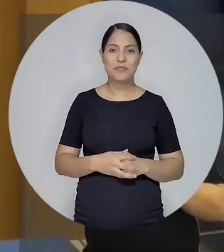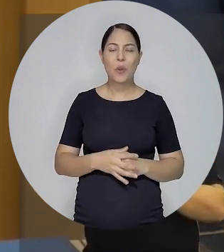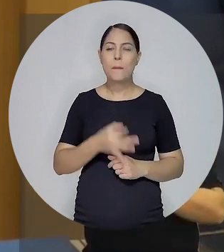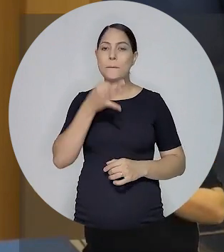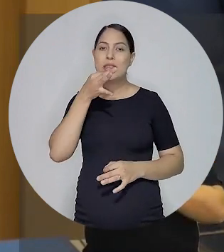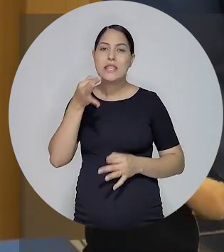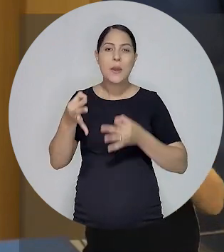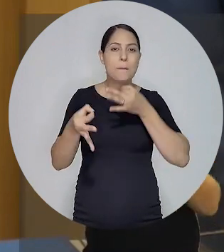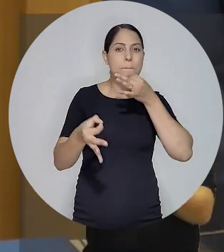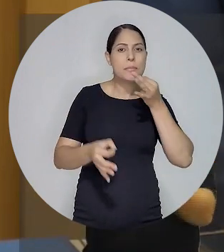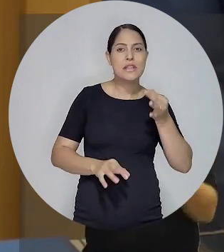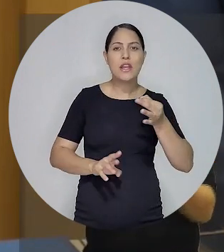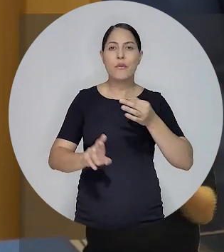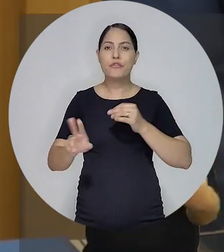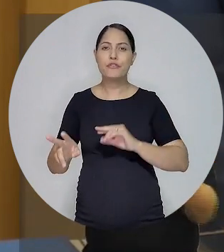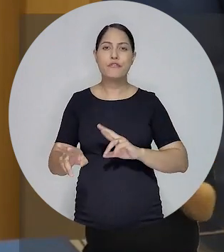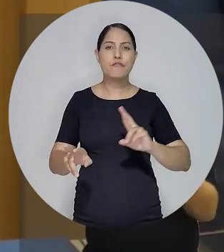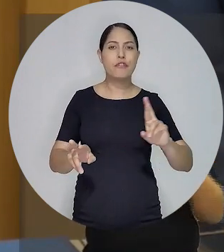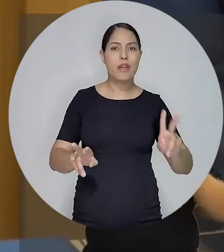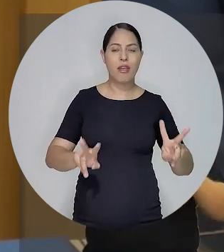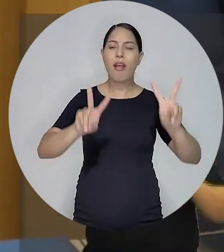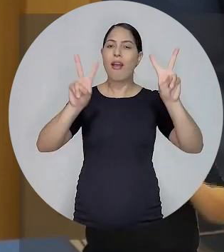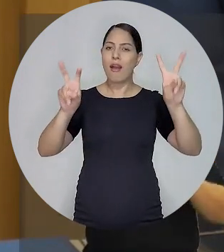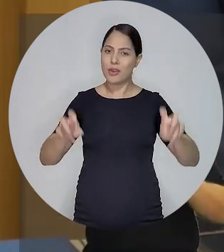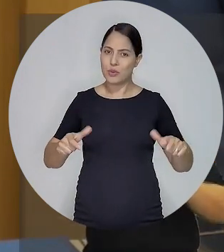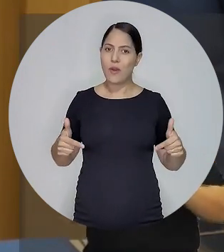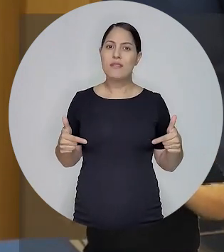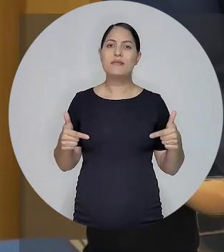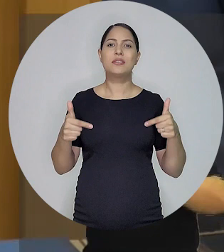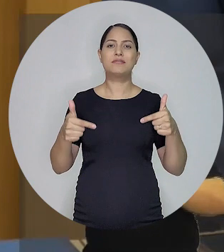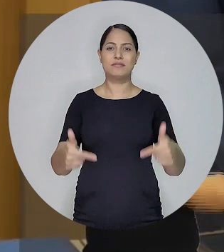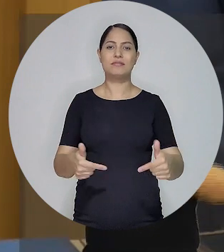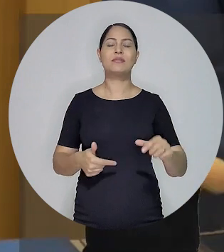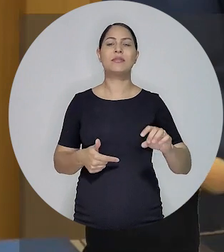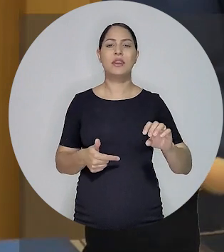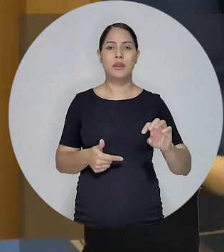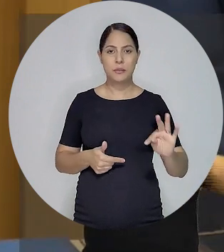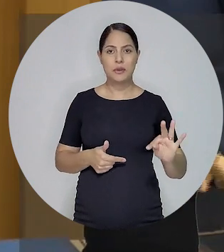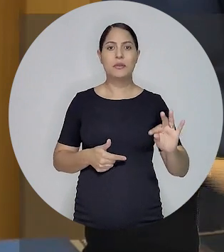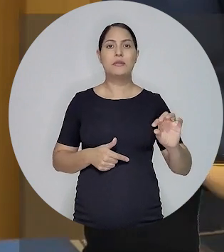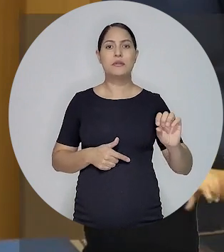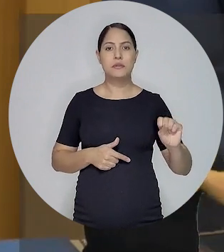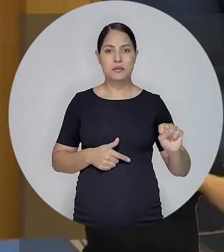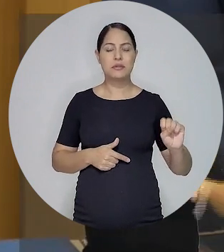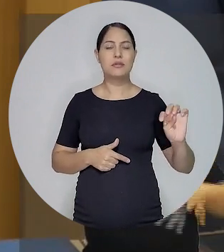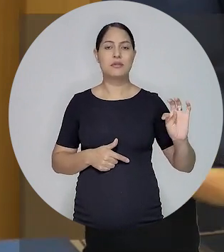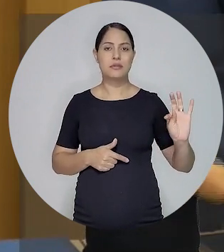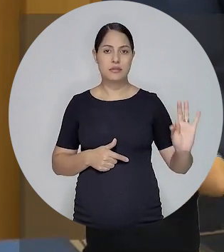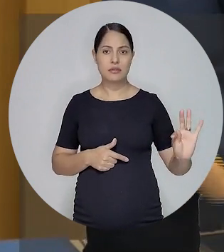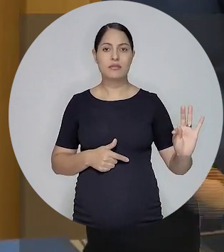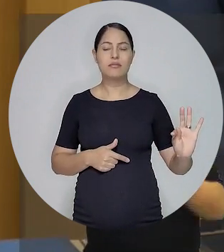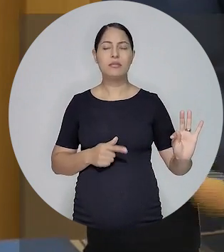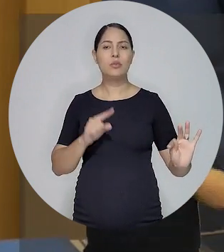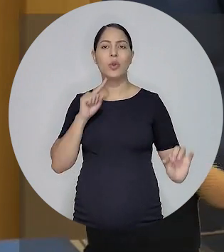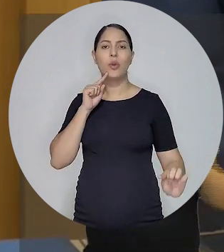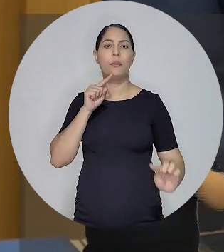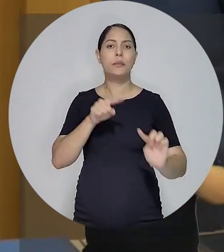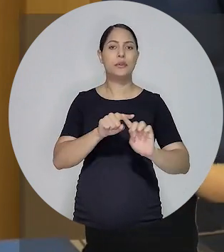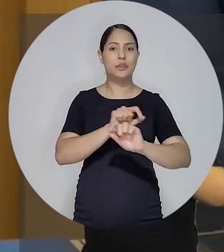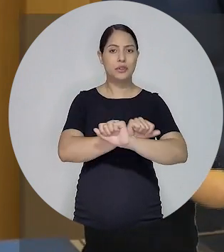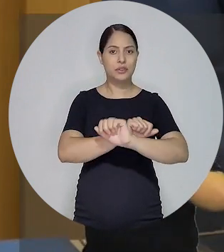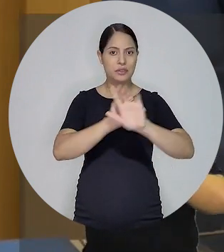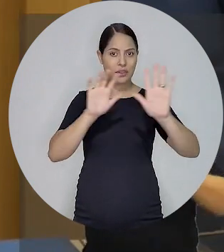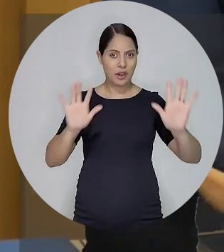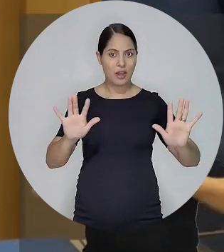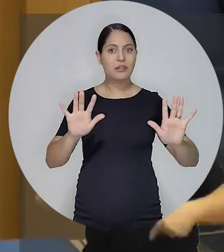objetivo de contemplar diferentes opiniões sobre a atuação do Tribunal Superior